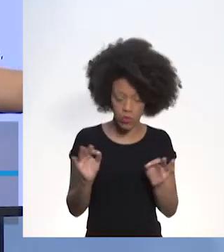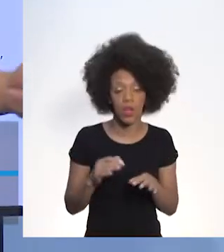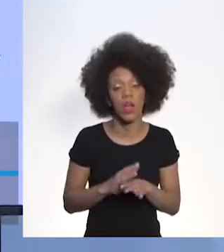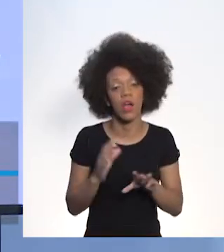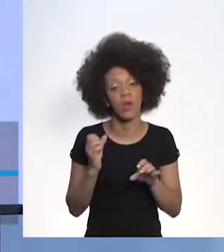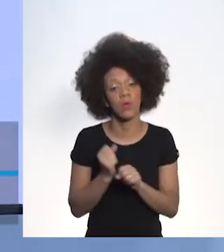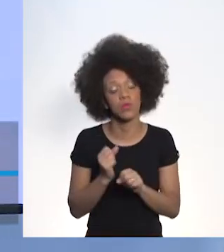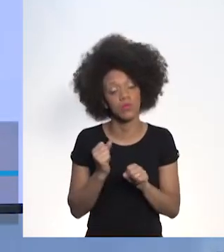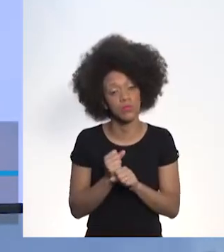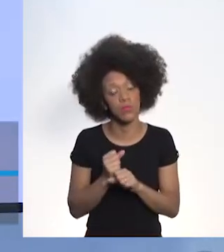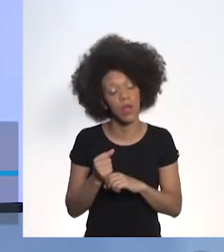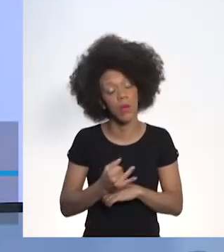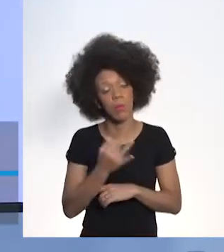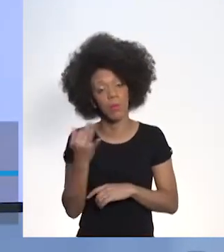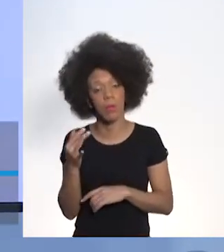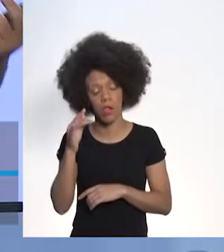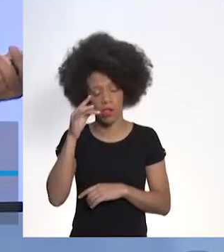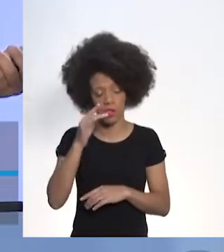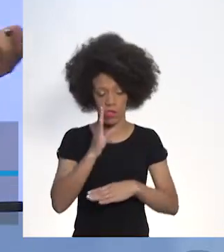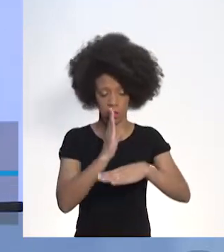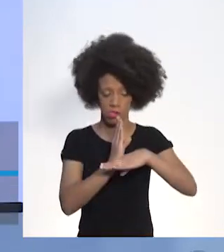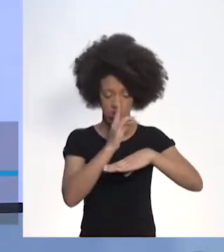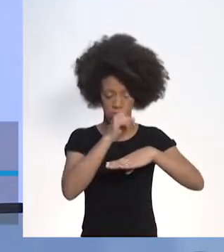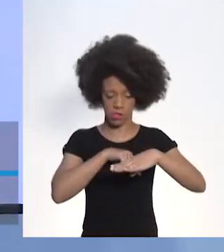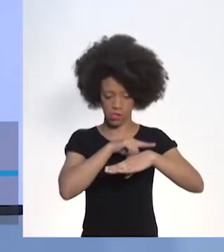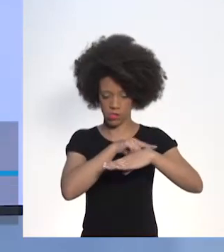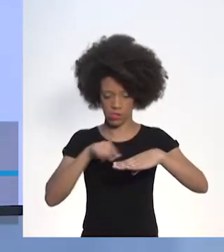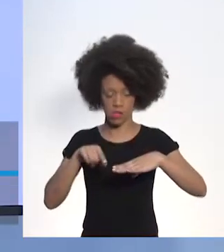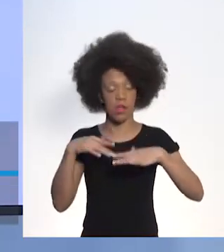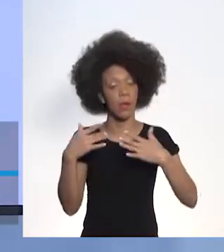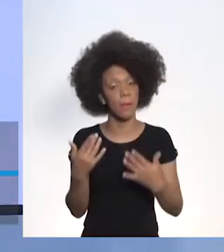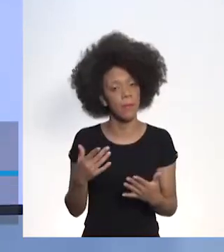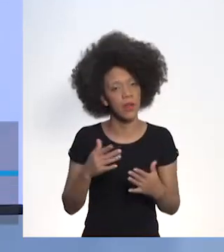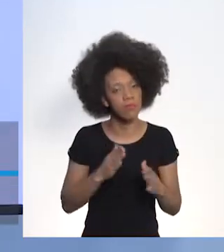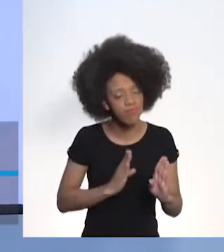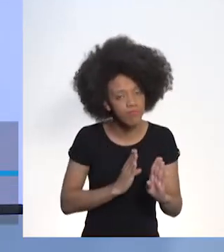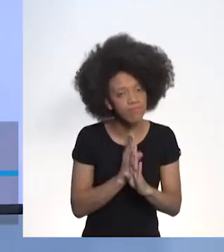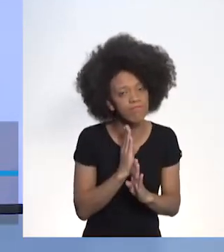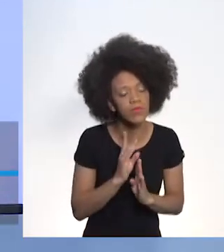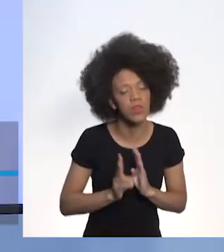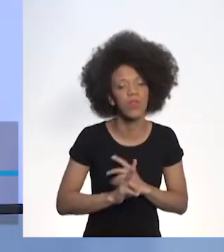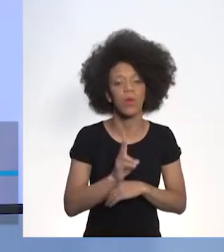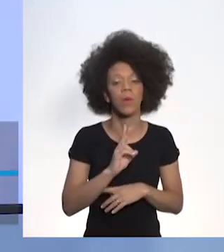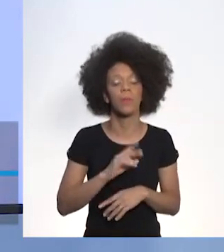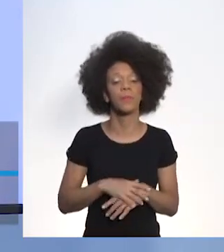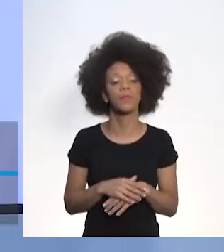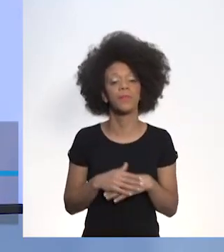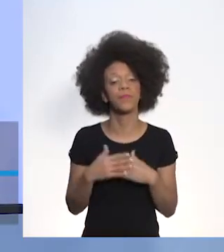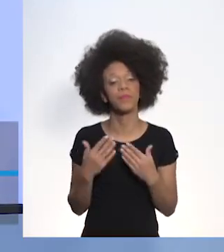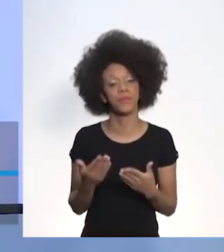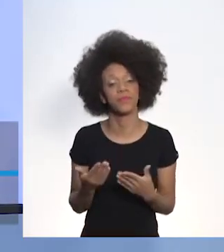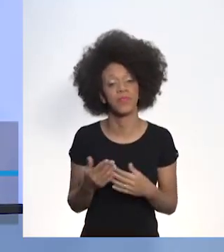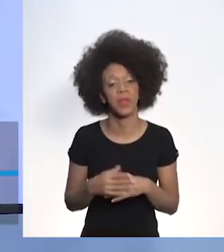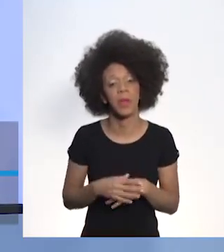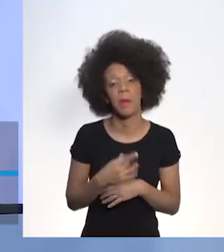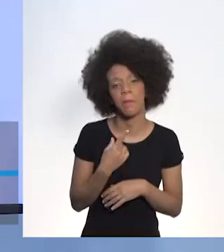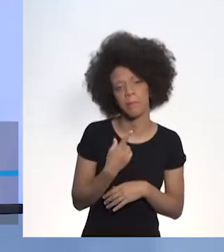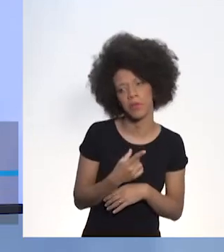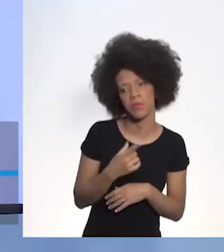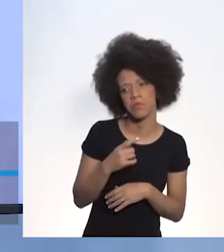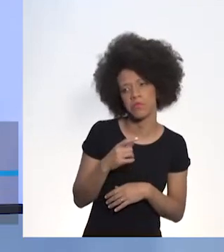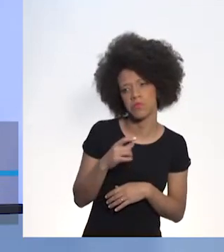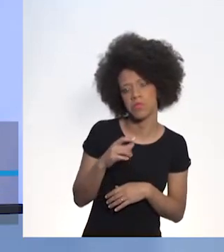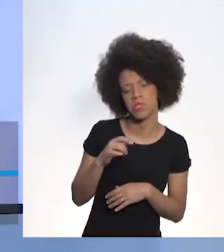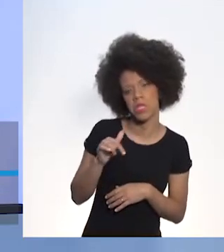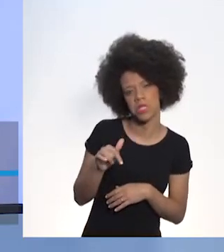dessa figura para poder chegar nessa relação aí que é a constante de Arquimedes, mais chamada aí desde 1707,